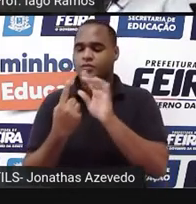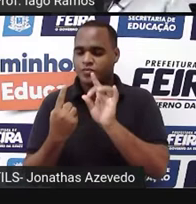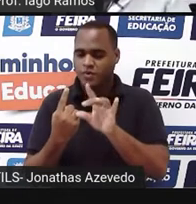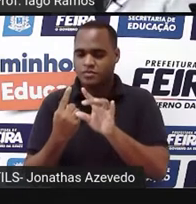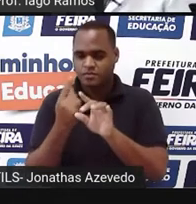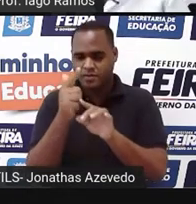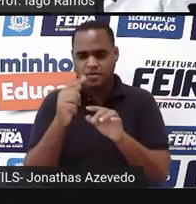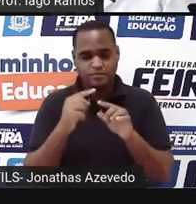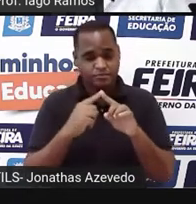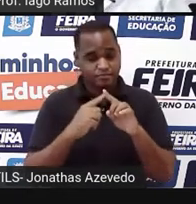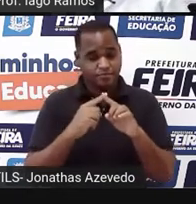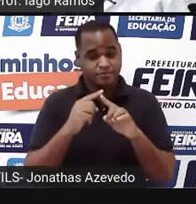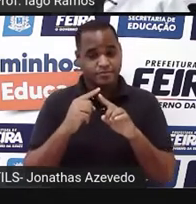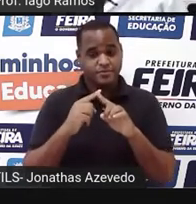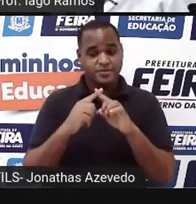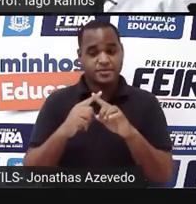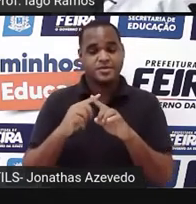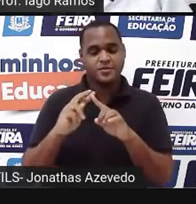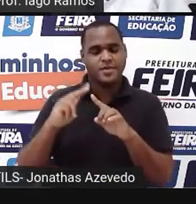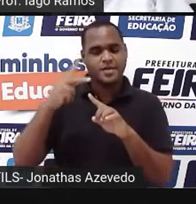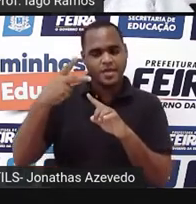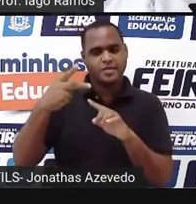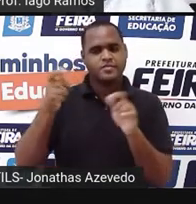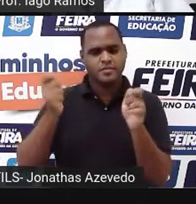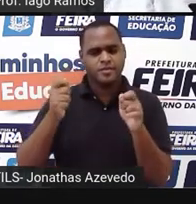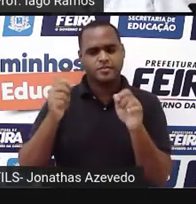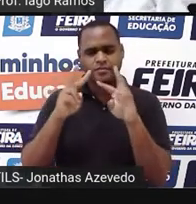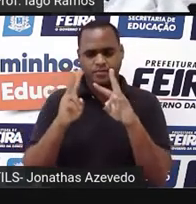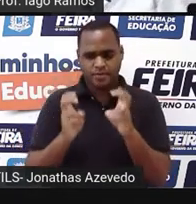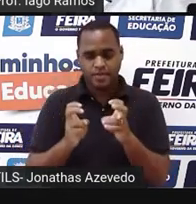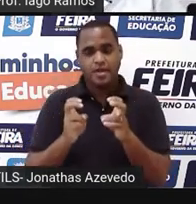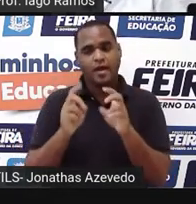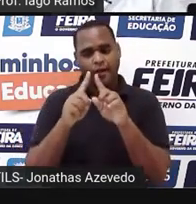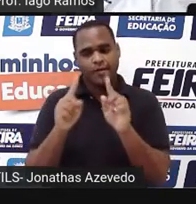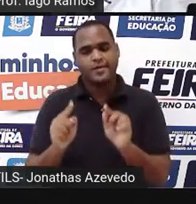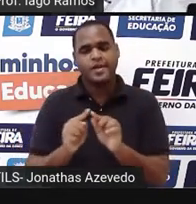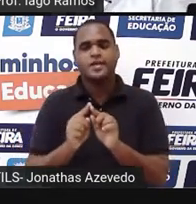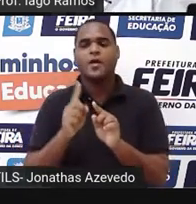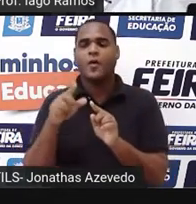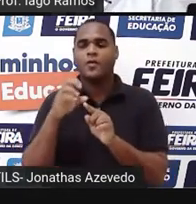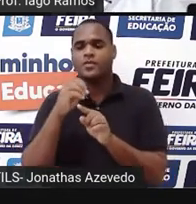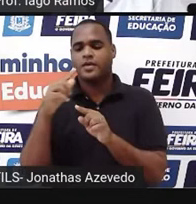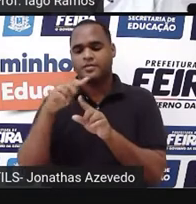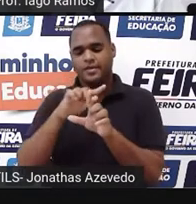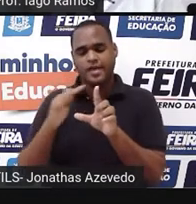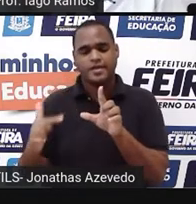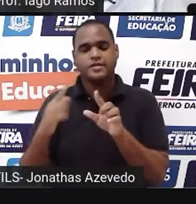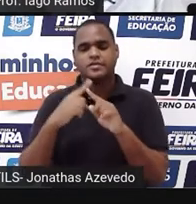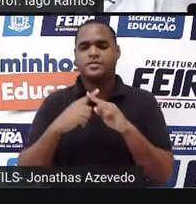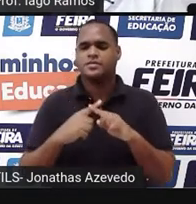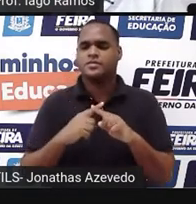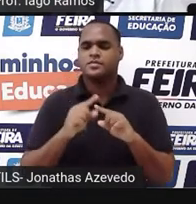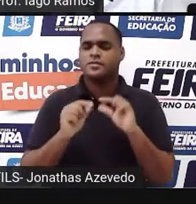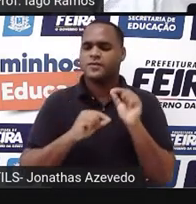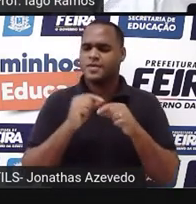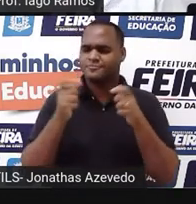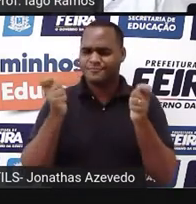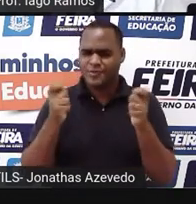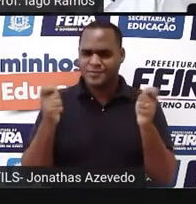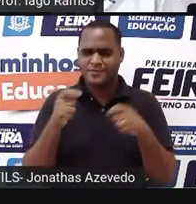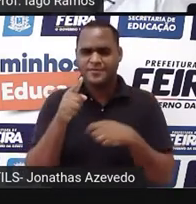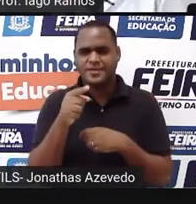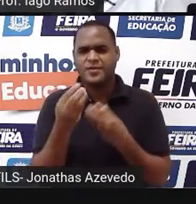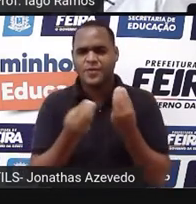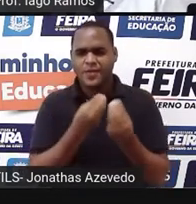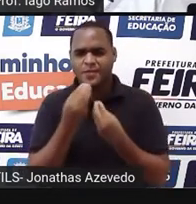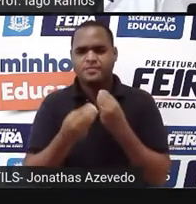do x ao quadrado, que é o termo quadrático, e nem do termo linear, que é o x. E onde é que você pode,